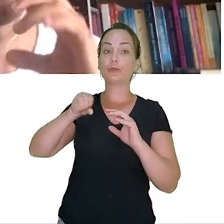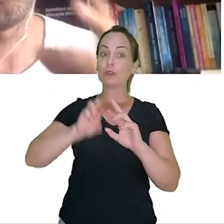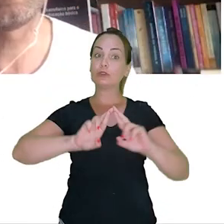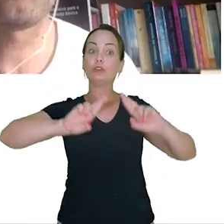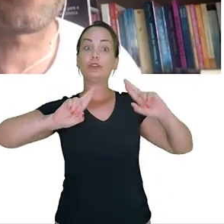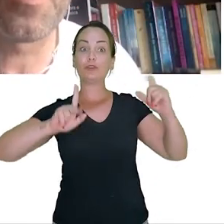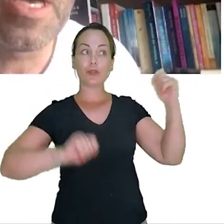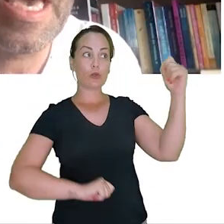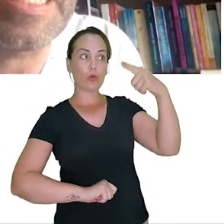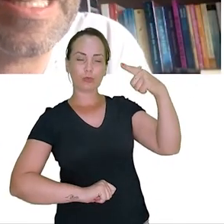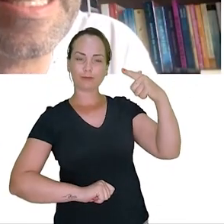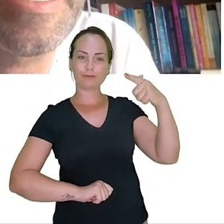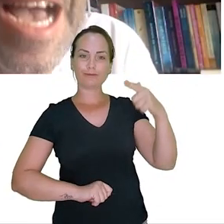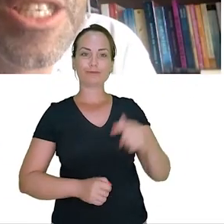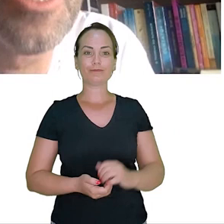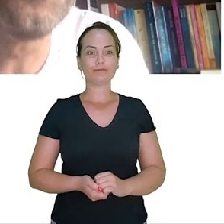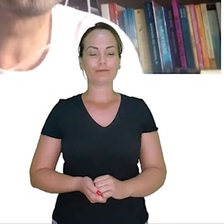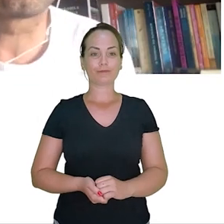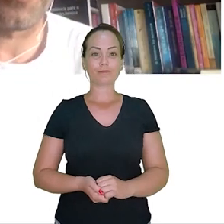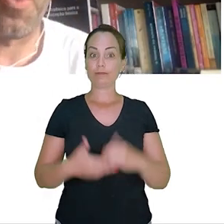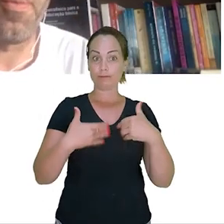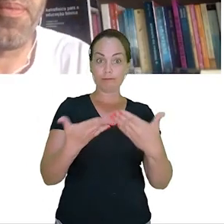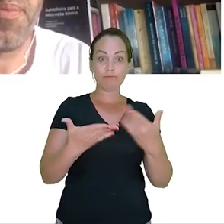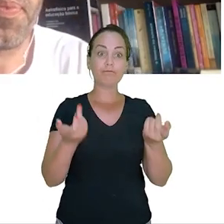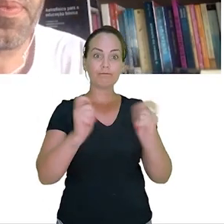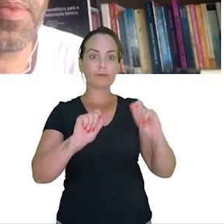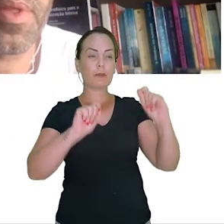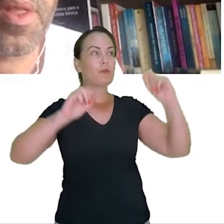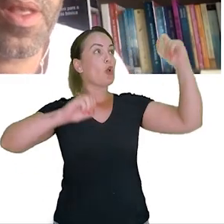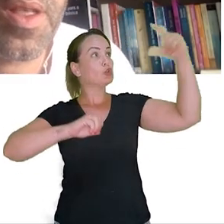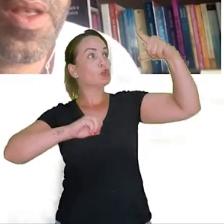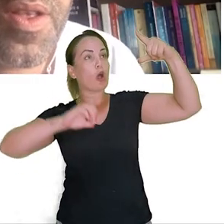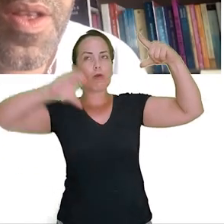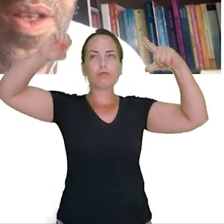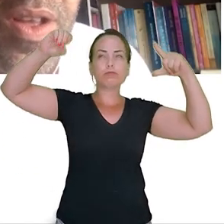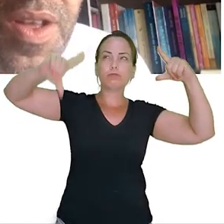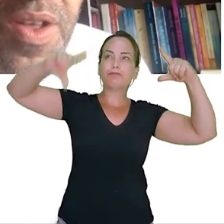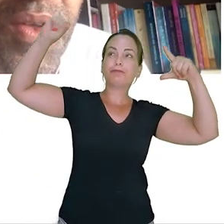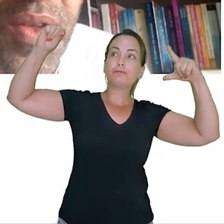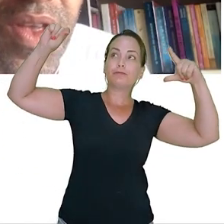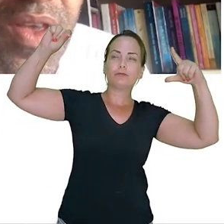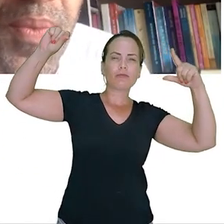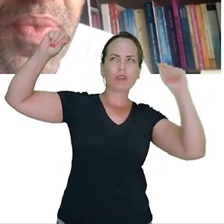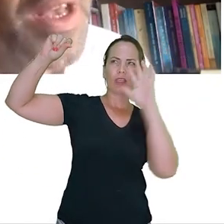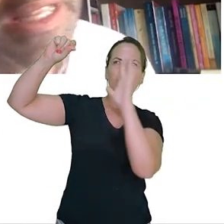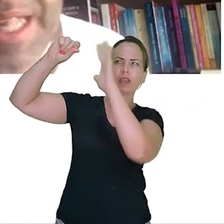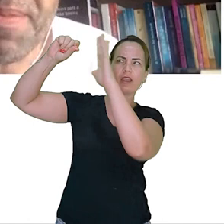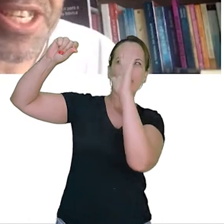medida que a Lua vai recebendo essa intensidade de luz do Sol. Então a gente vê o reflexo da luz do Sol, é